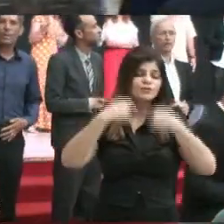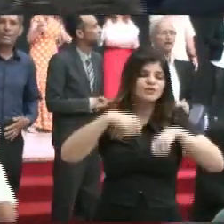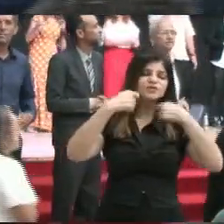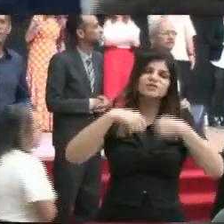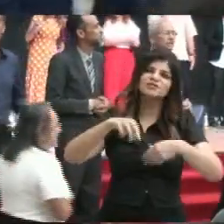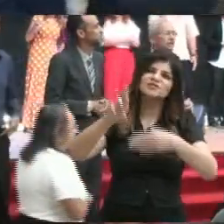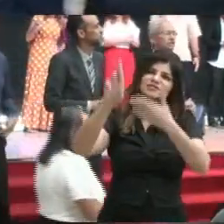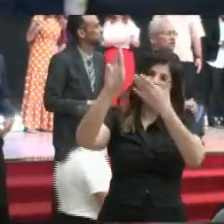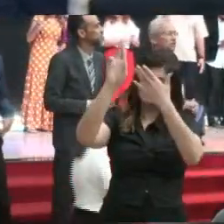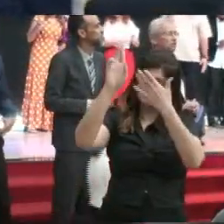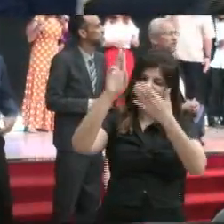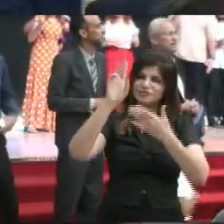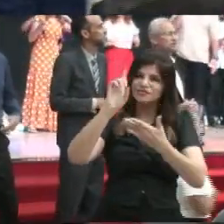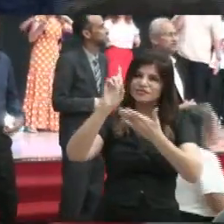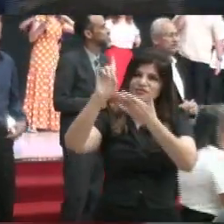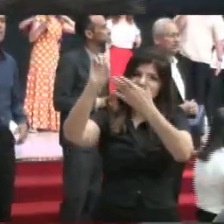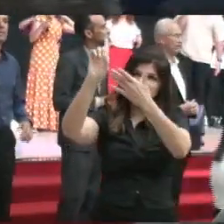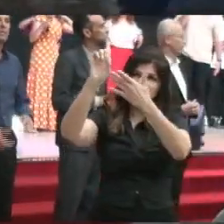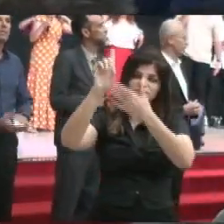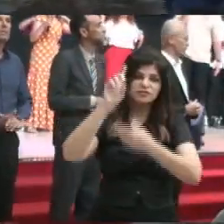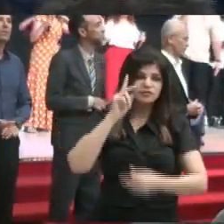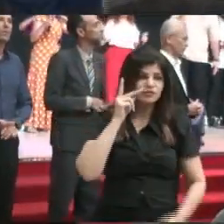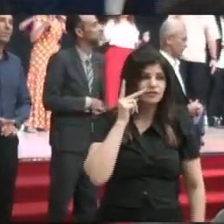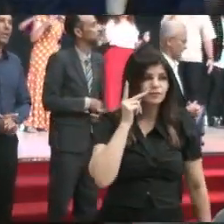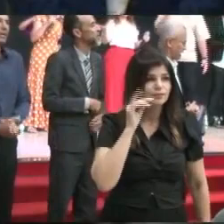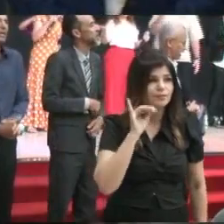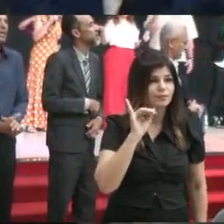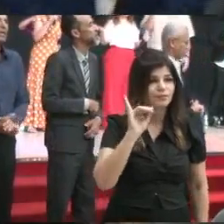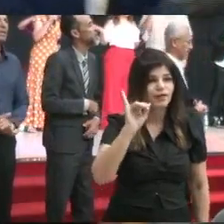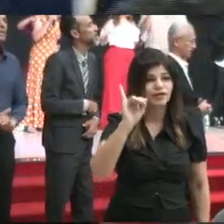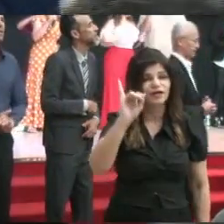Eu preciso de ti, ó